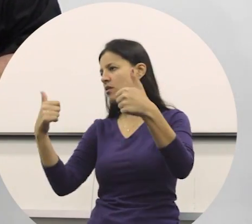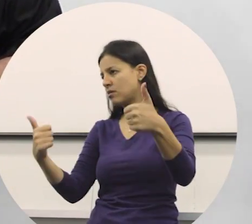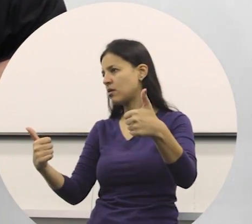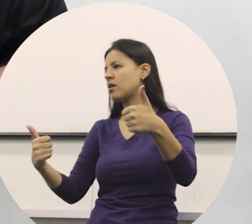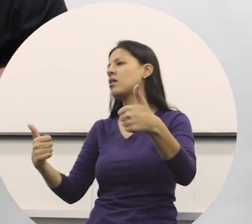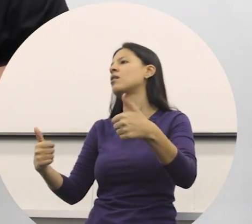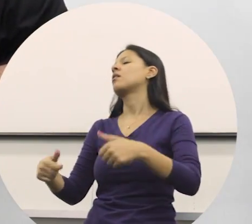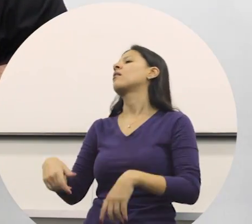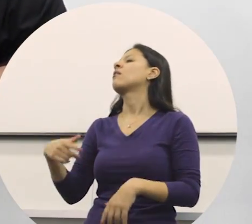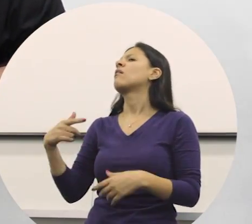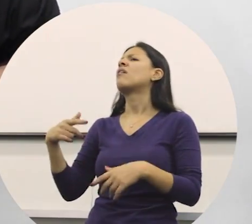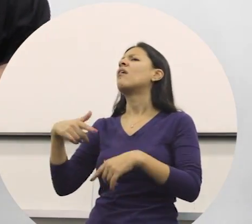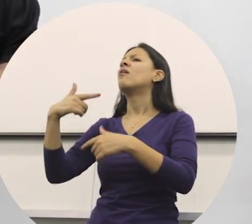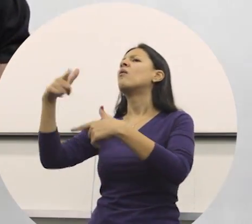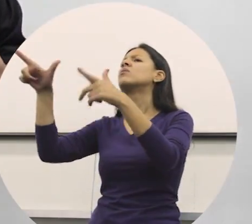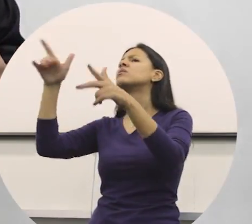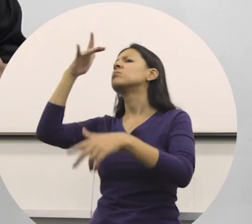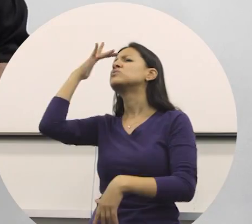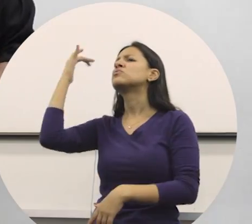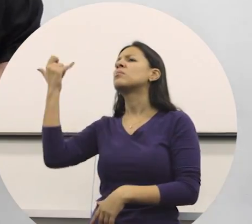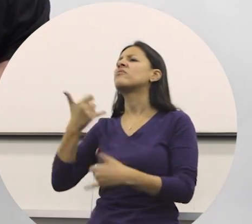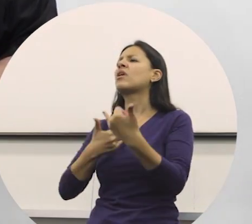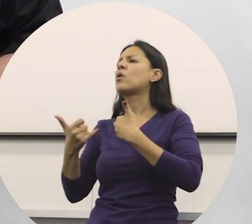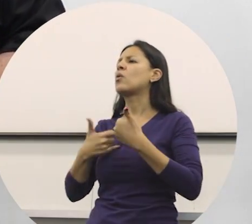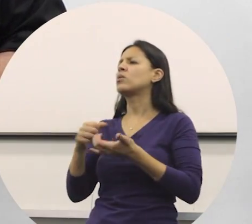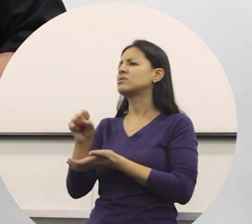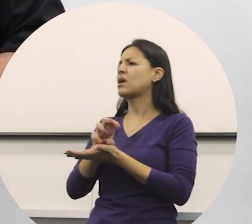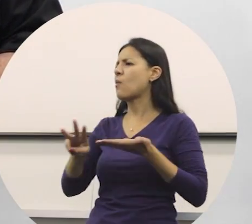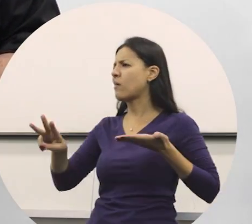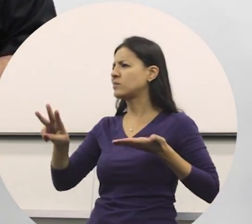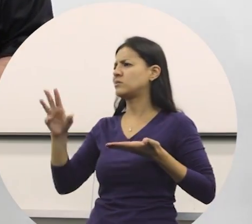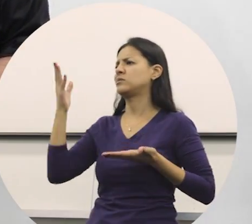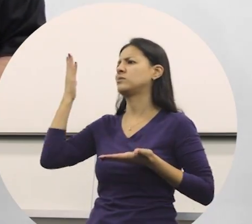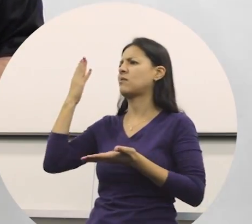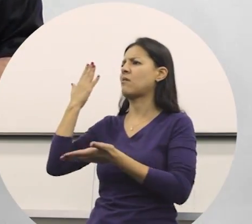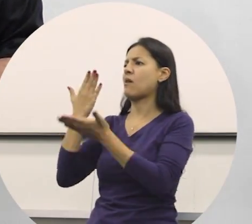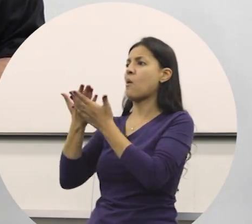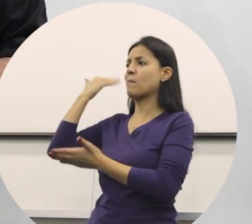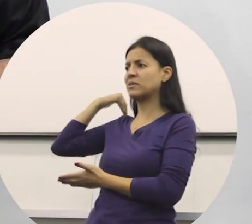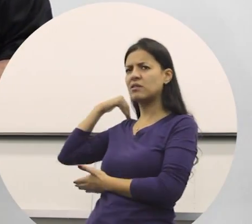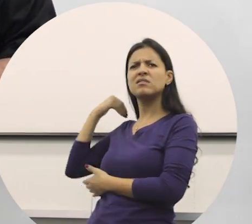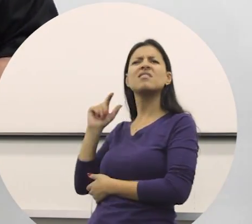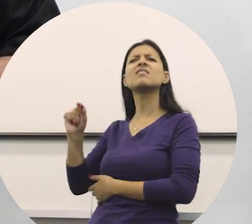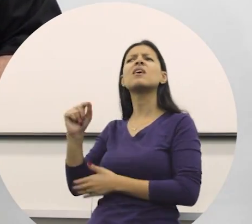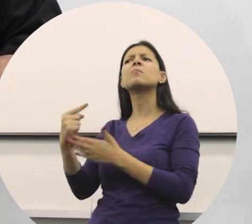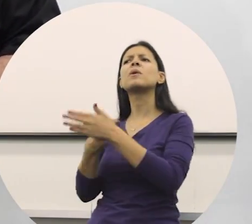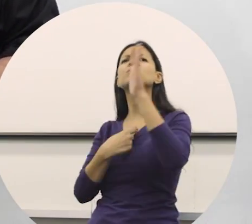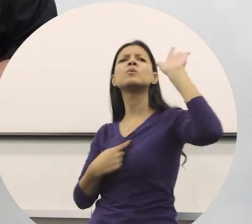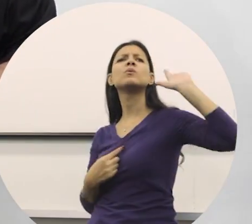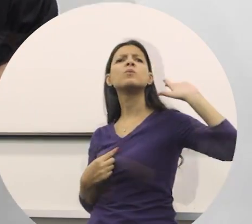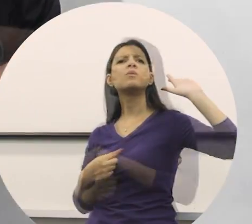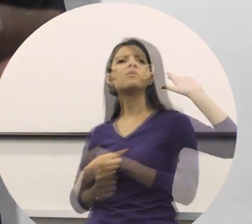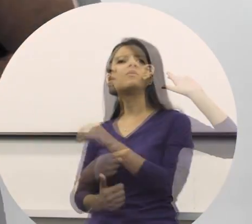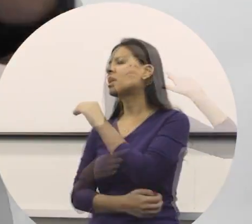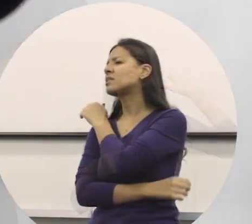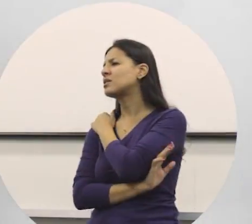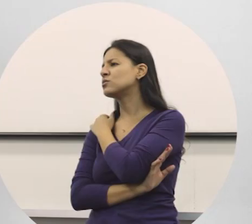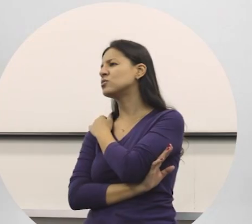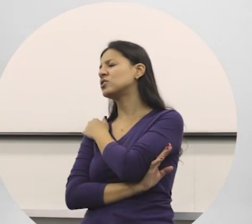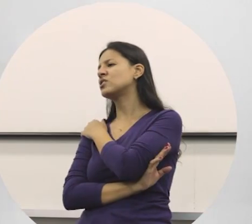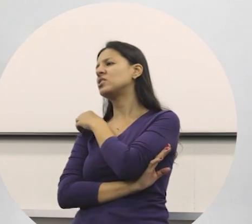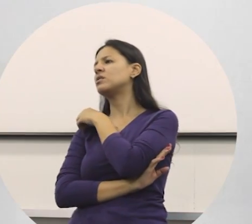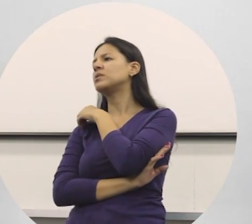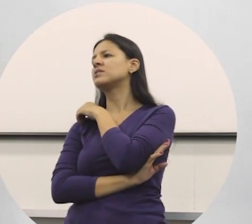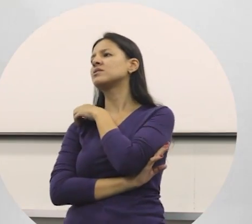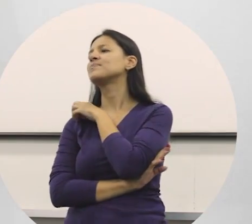Assim como quem, não sei quem falou sobre signwriting comigo na aula passada. Está aqui quem perguntou? Se é tá no livro